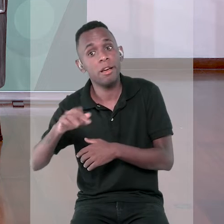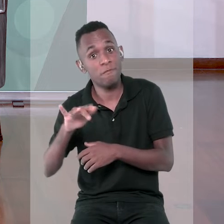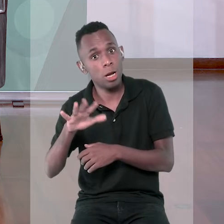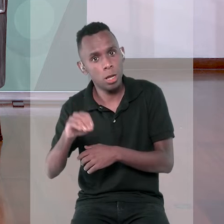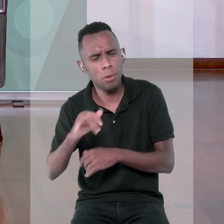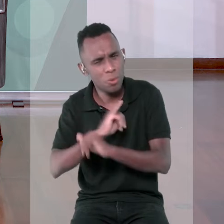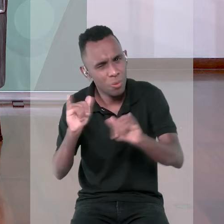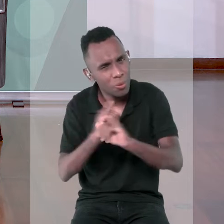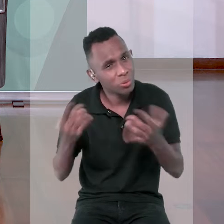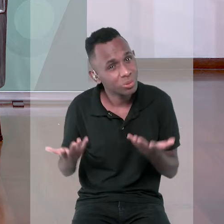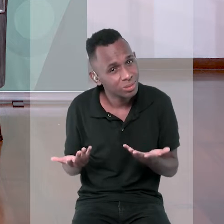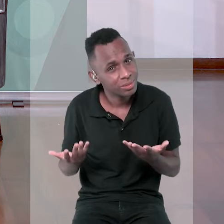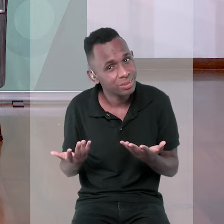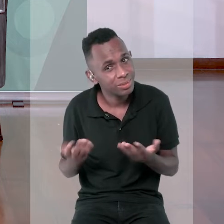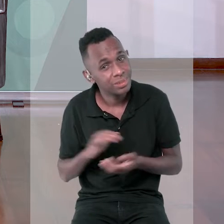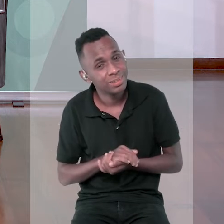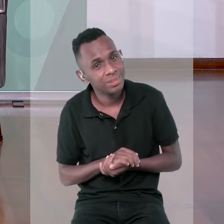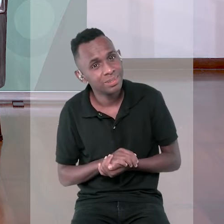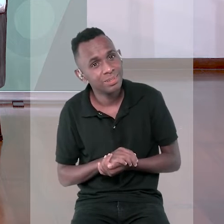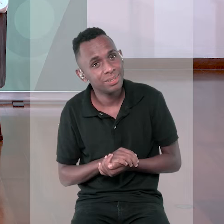Eu conto?